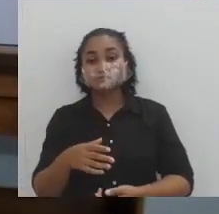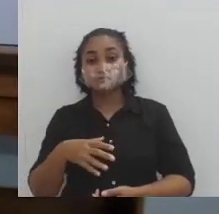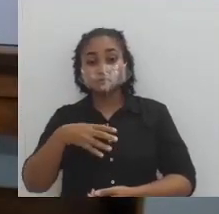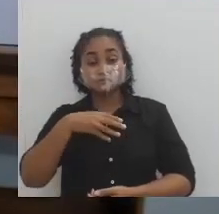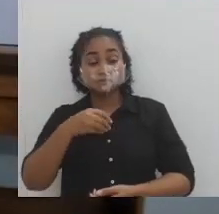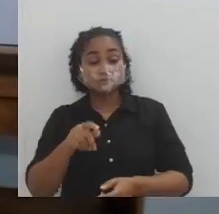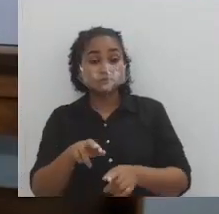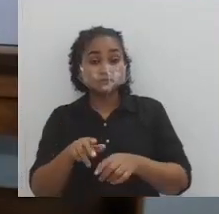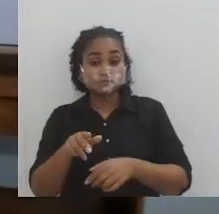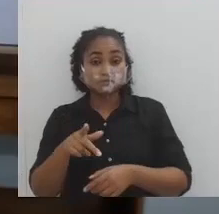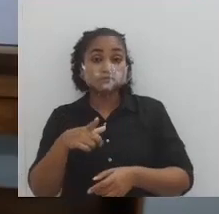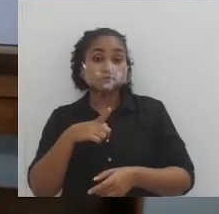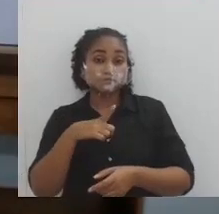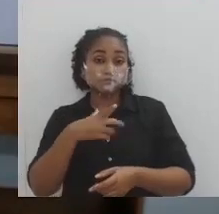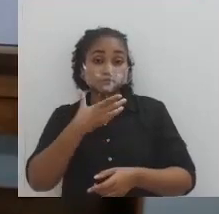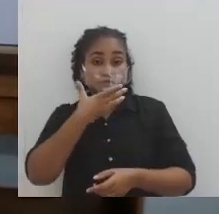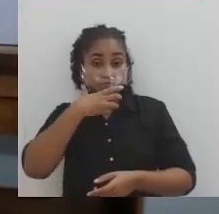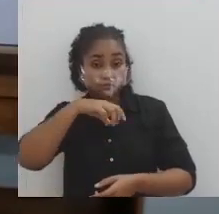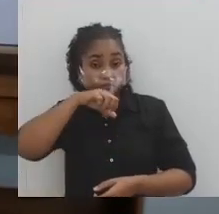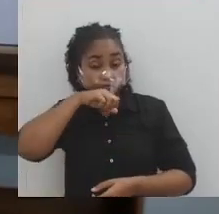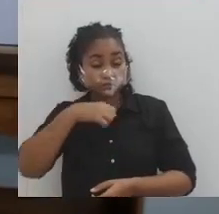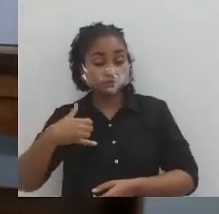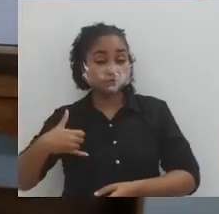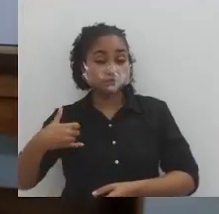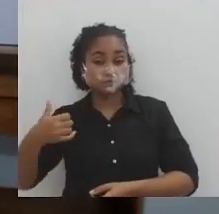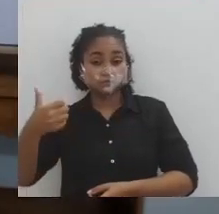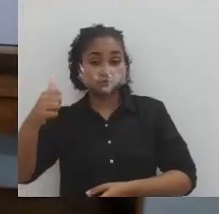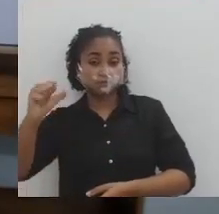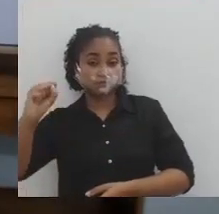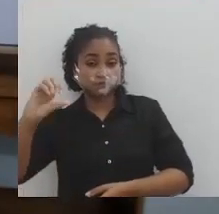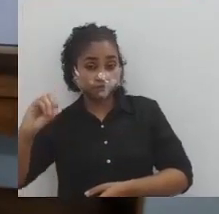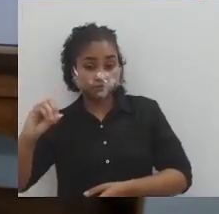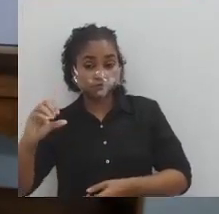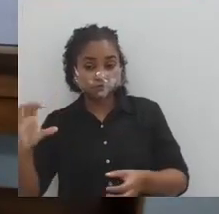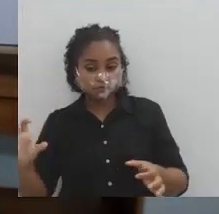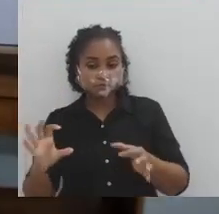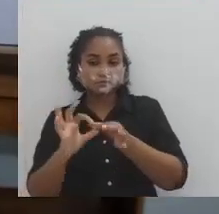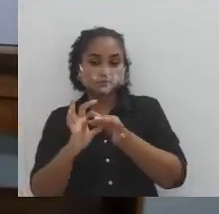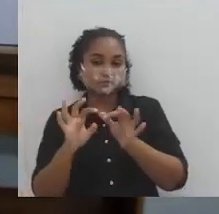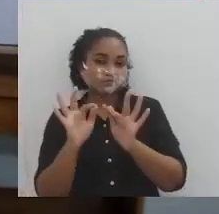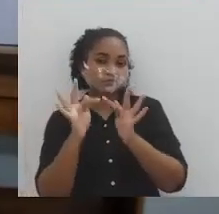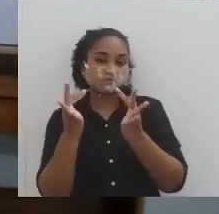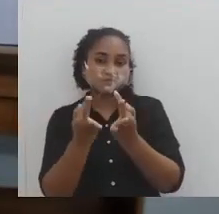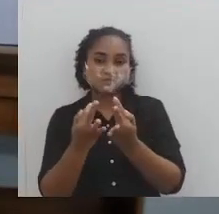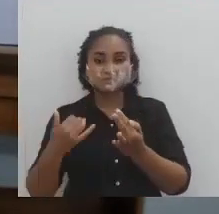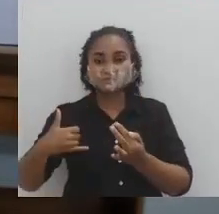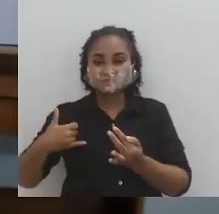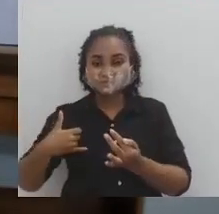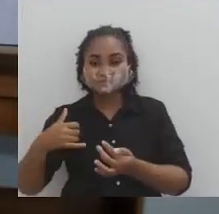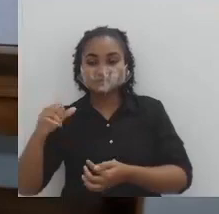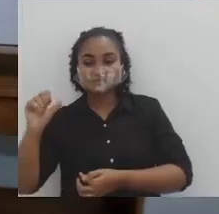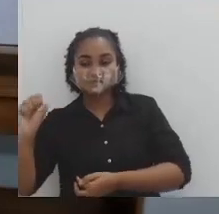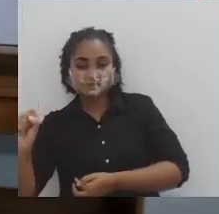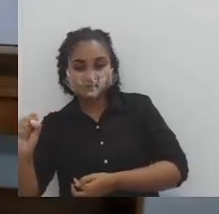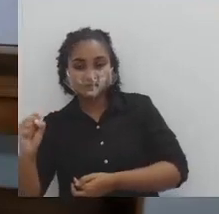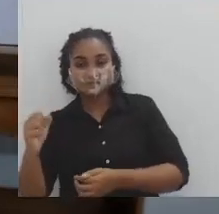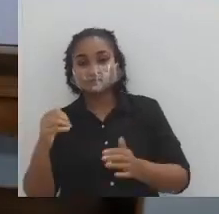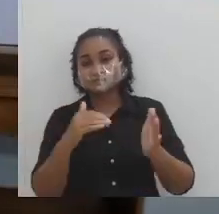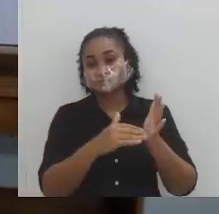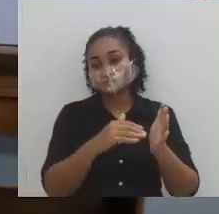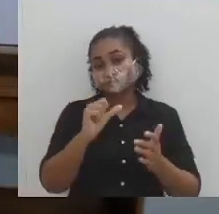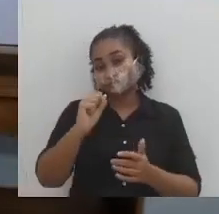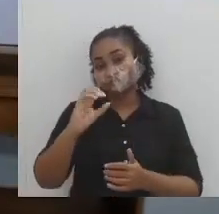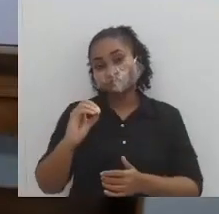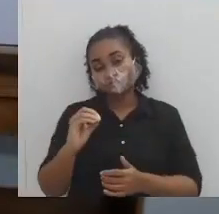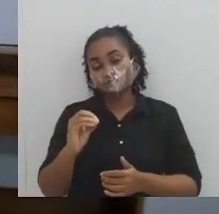joga com a minha mãe que tem 80. Então é um jogo que pode unir a família, que não tem esse limite de idade, é de fácil